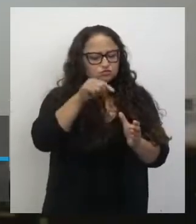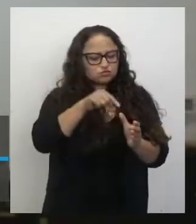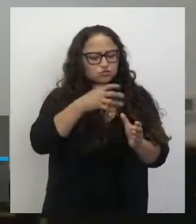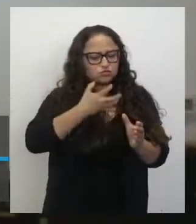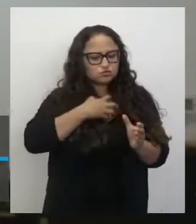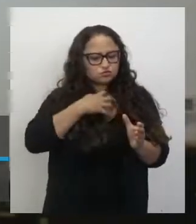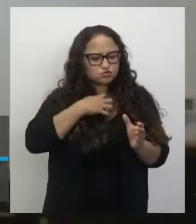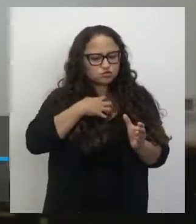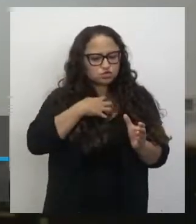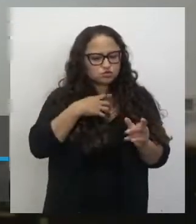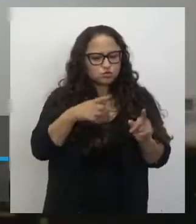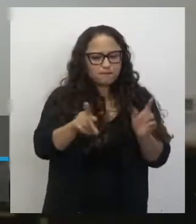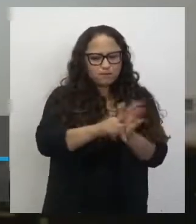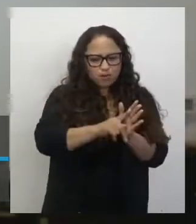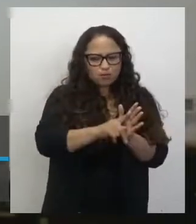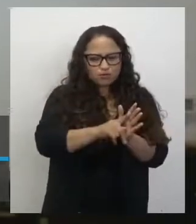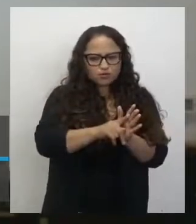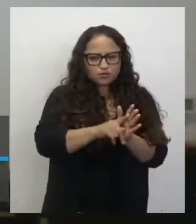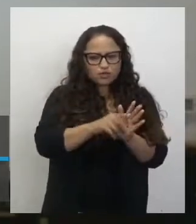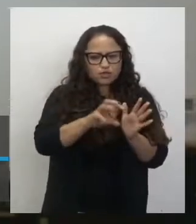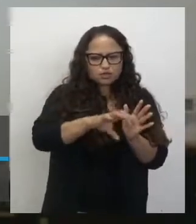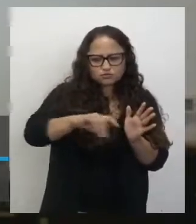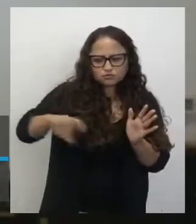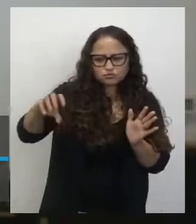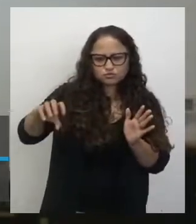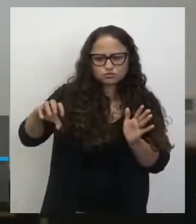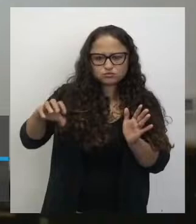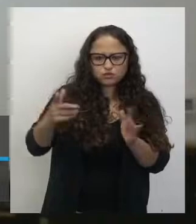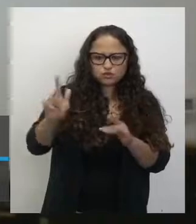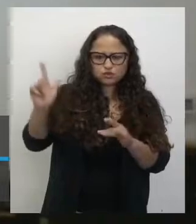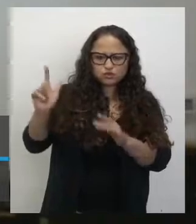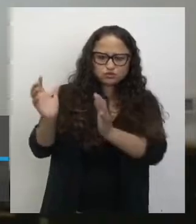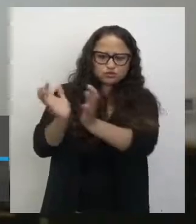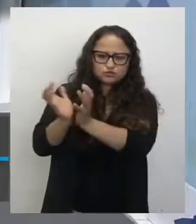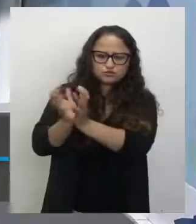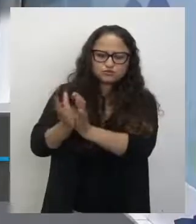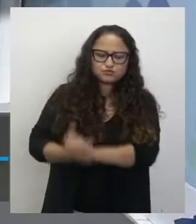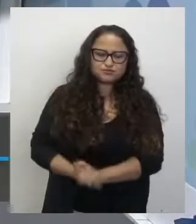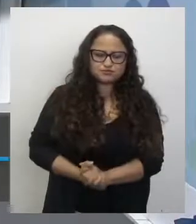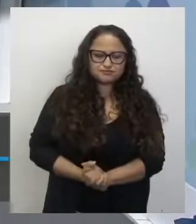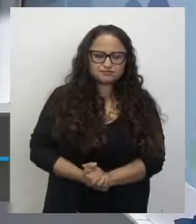de fazer parte daquele grupo, não é verdade? Bom, professor,